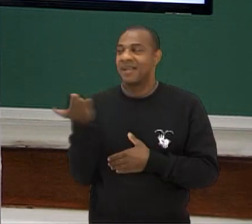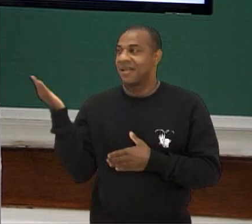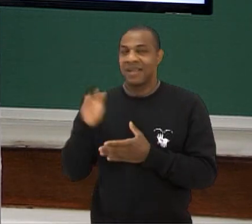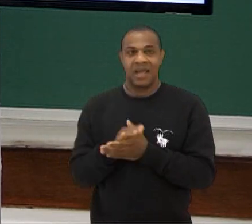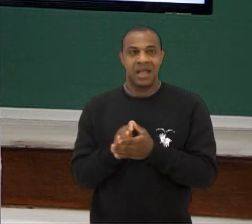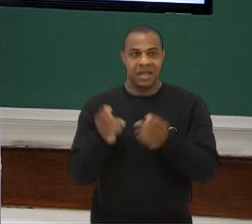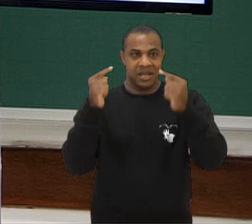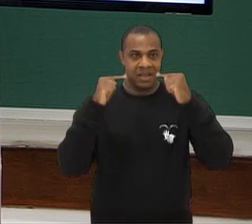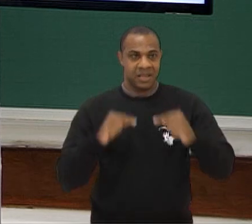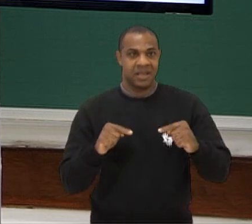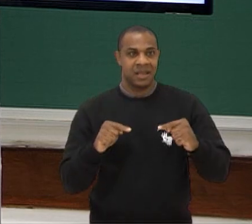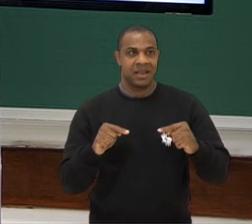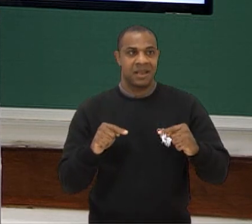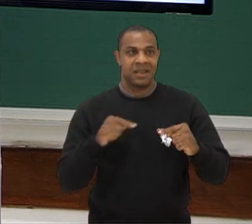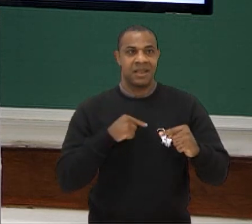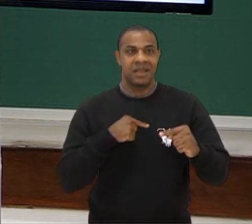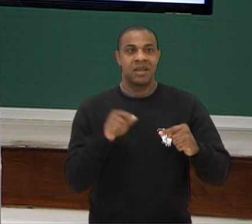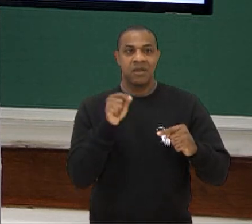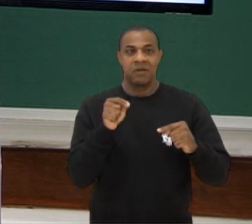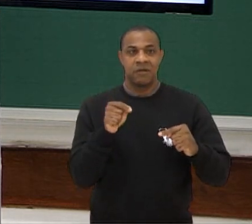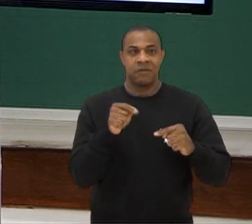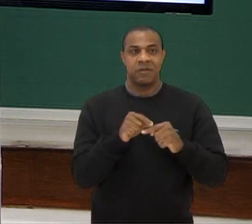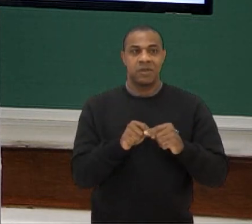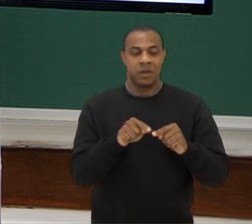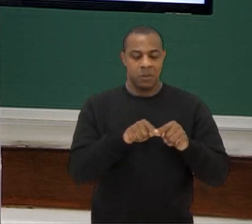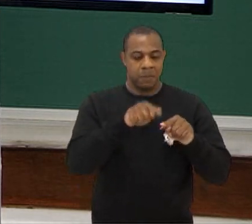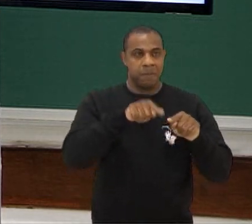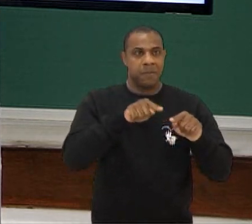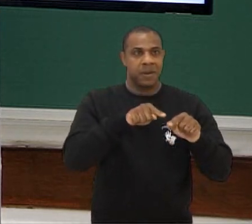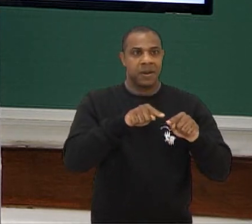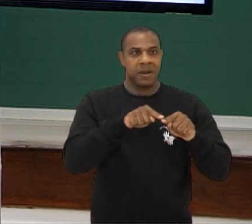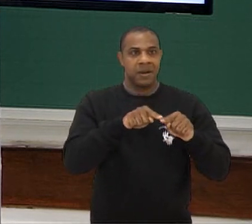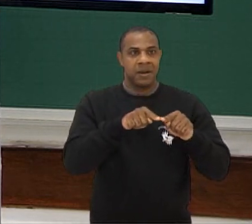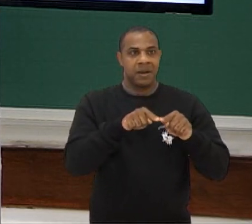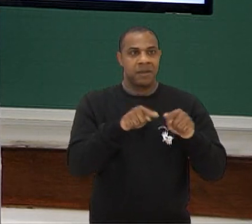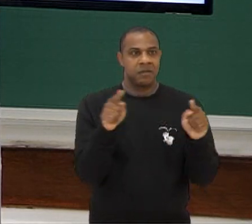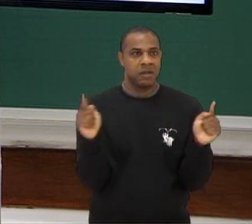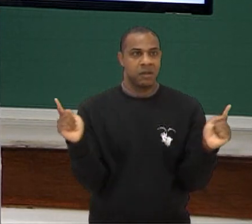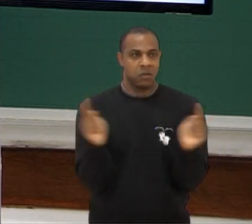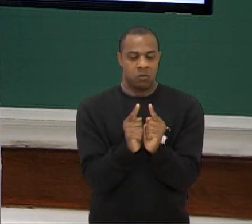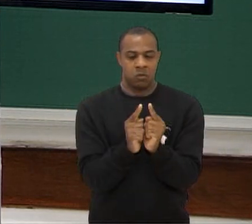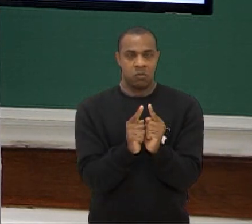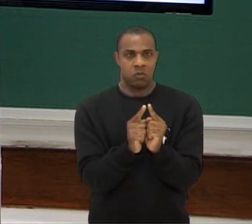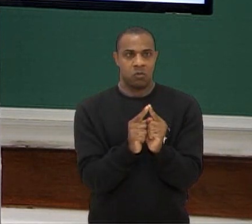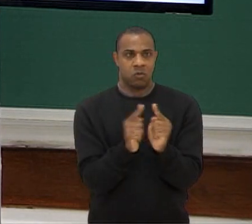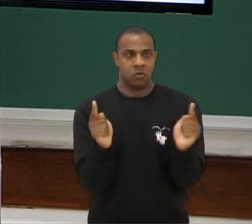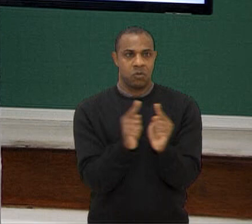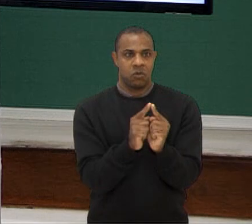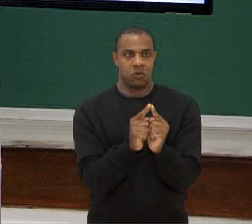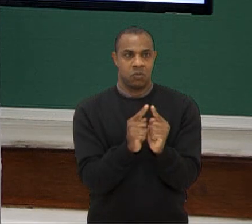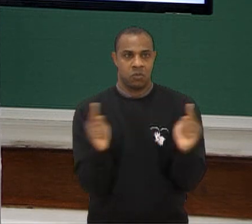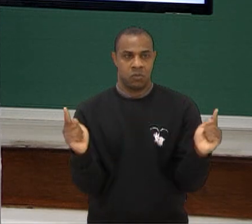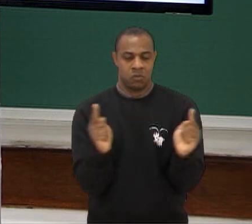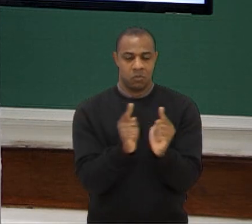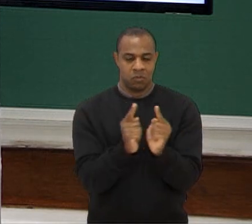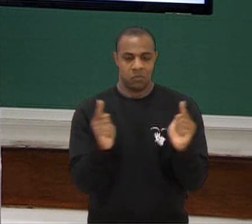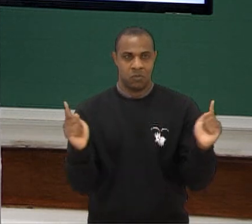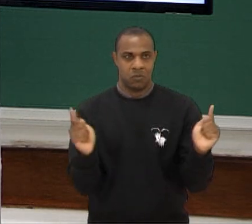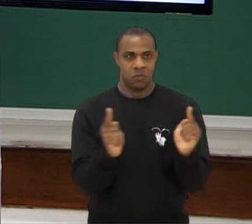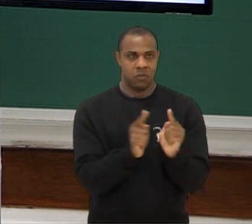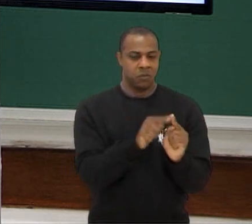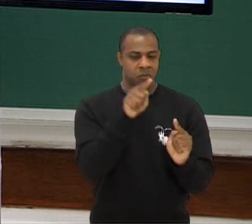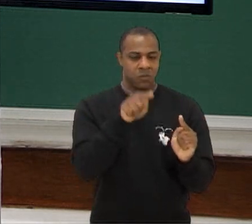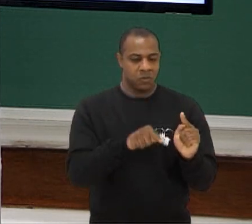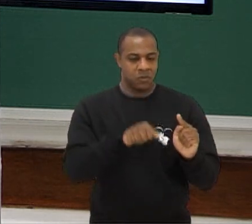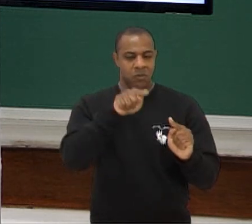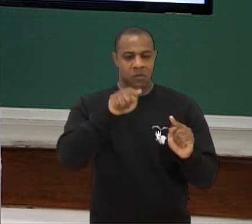a de baixo, que é denominada como frequência modular, percebam que ele vai comprimindo a ideia da onda, daí ele dá um espaçamento, ele